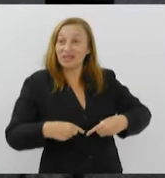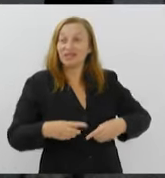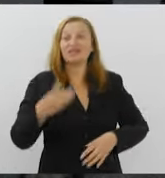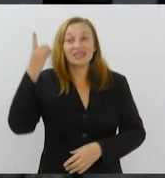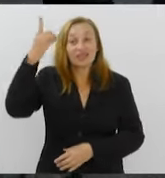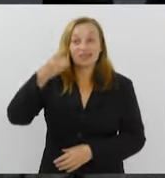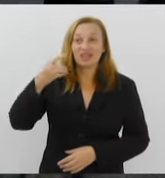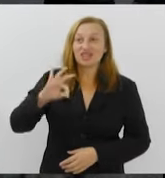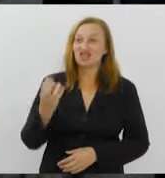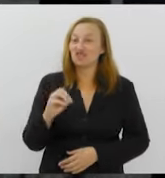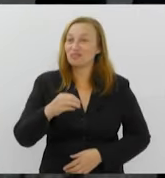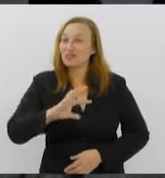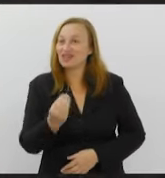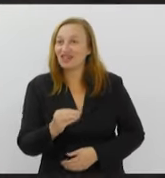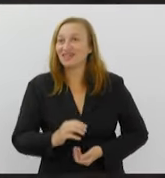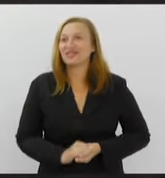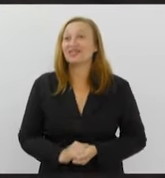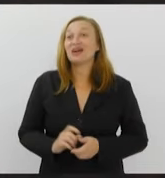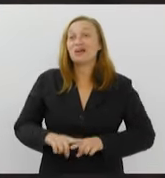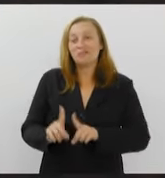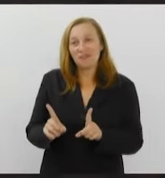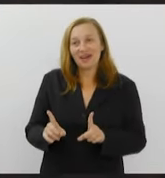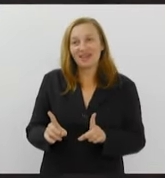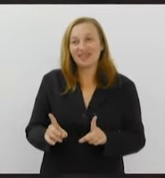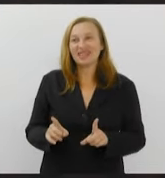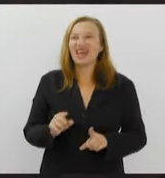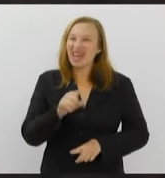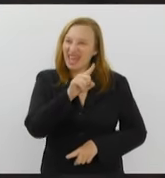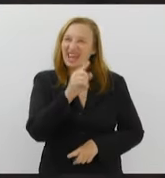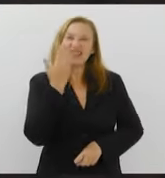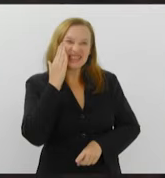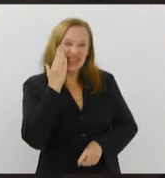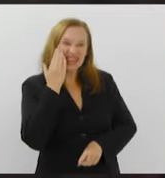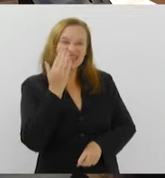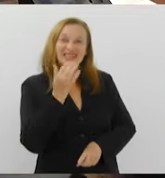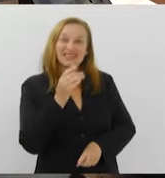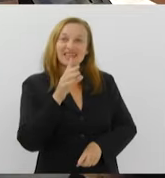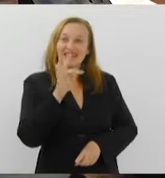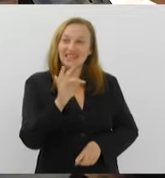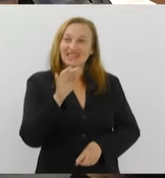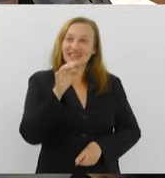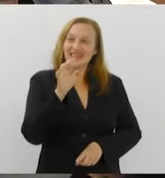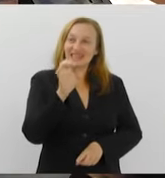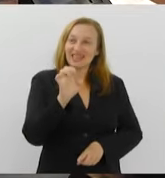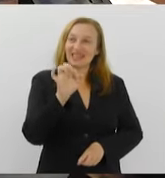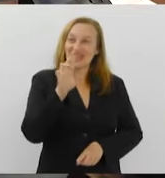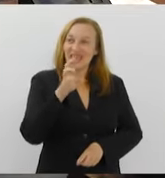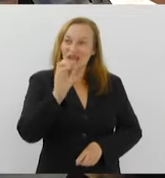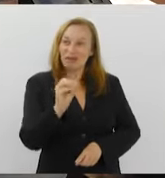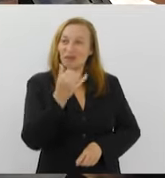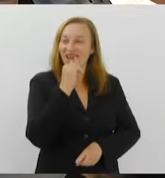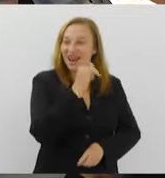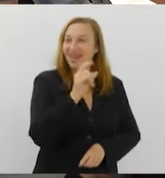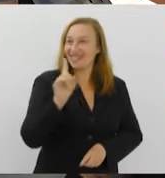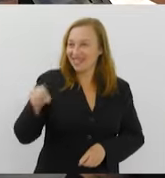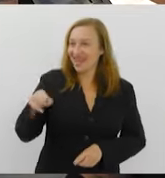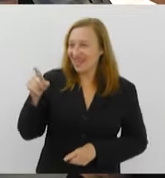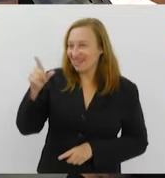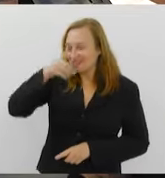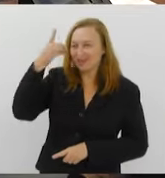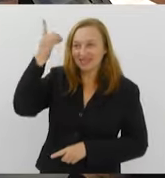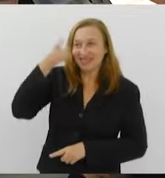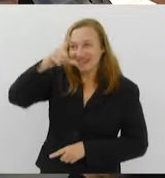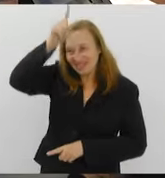Chico Machado. Agora, ele está bem entendido de termoelétrico, de usina, né, deputado Luiz Paulo? O lado bom disso, porque tem uma, dando rumo,